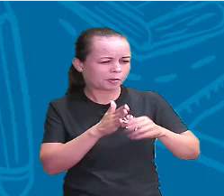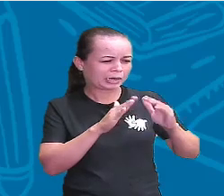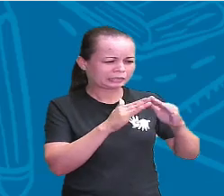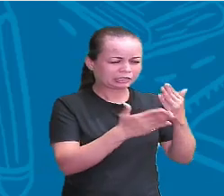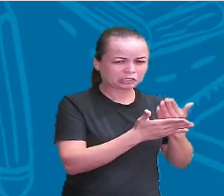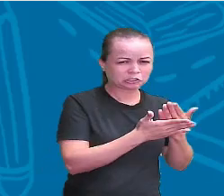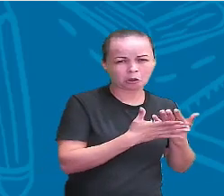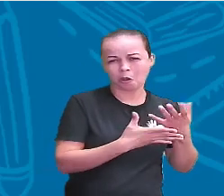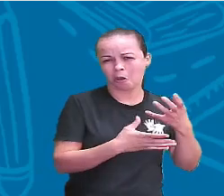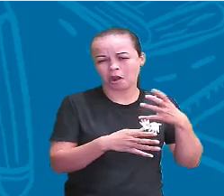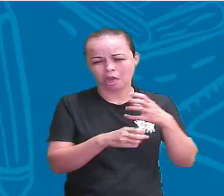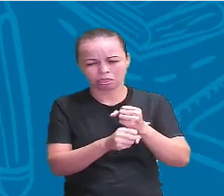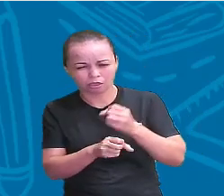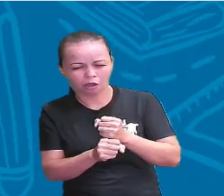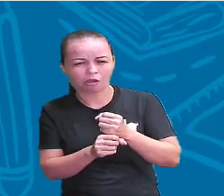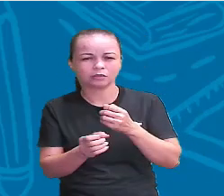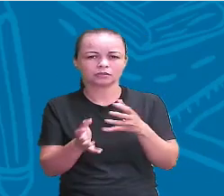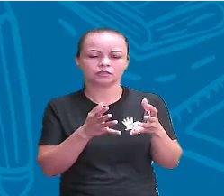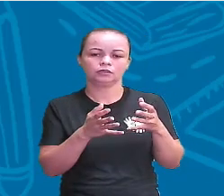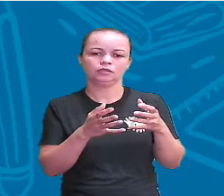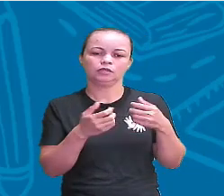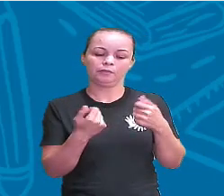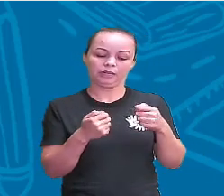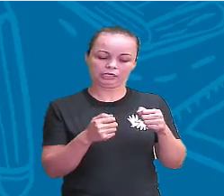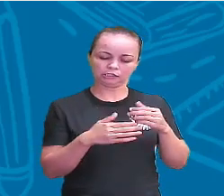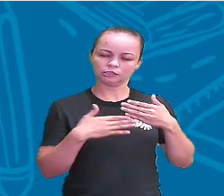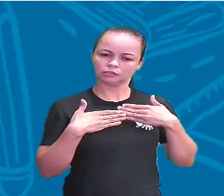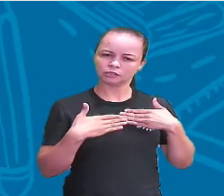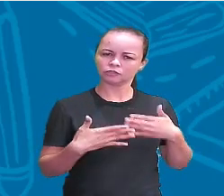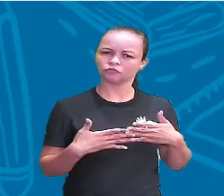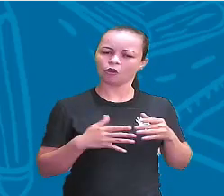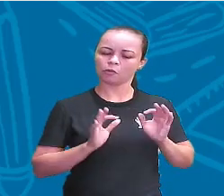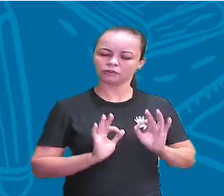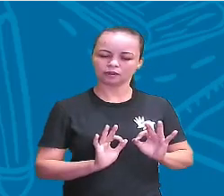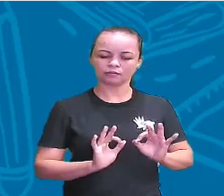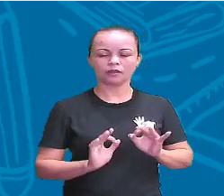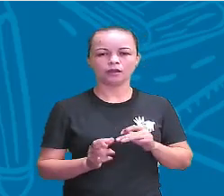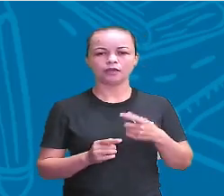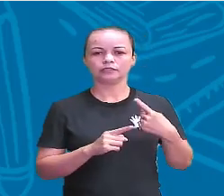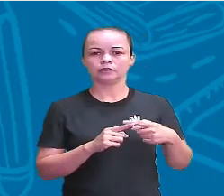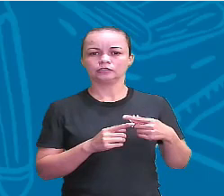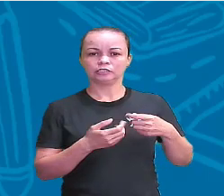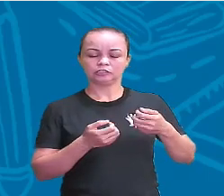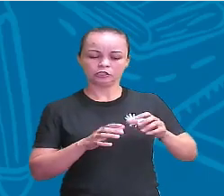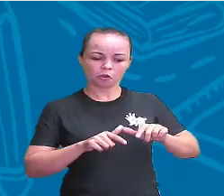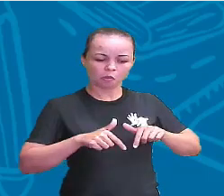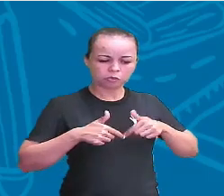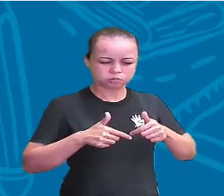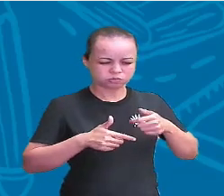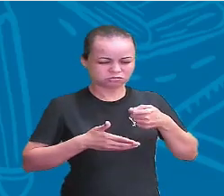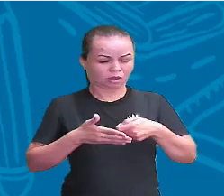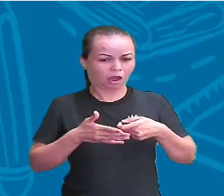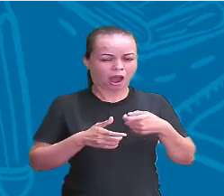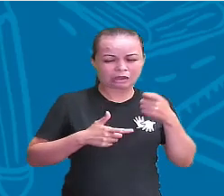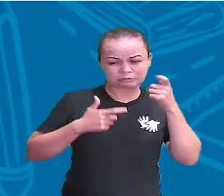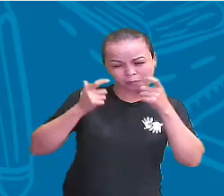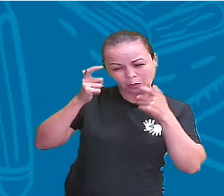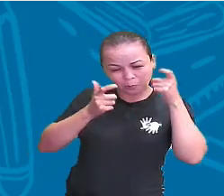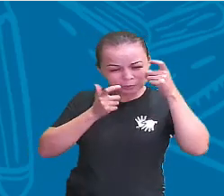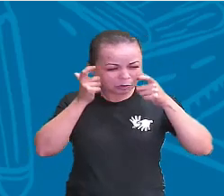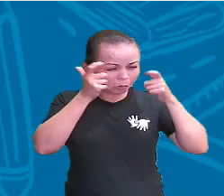por notas, a gente precisa sim se cobrar, mas da forma adequada, porque quando a gente se cobra em excesso, a gente acaba